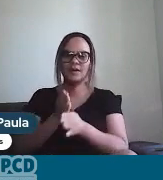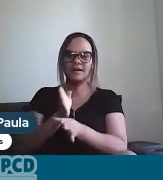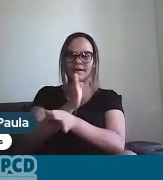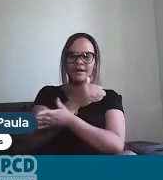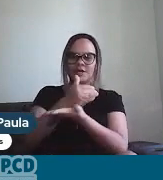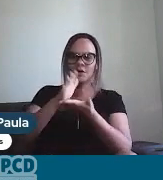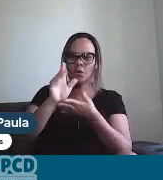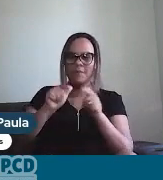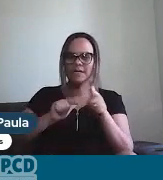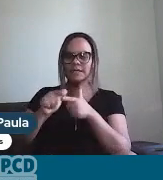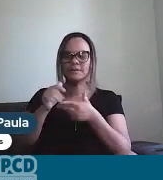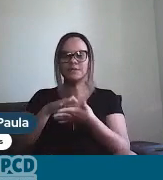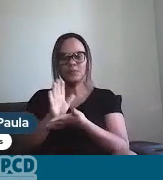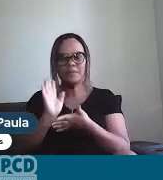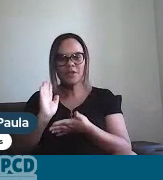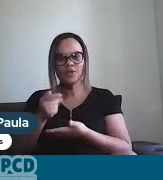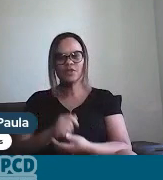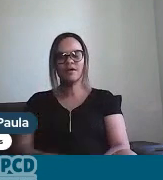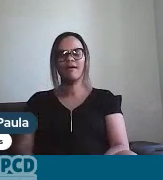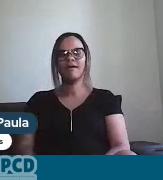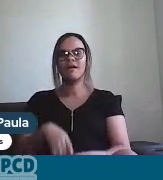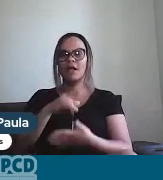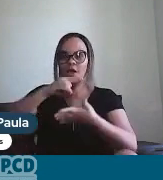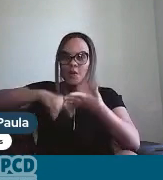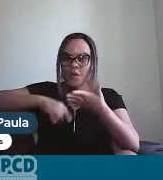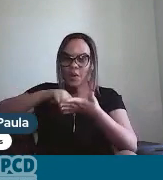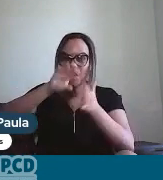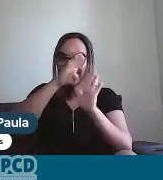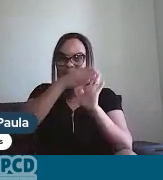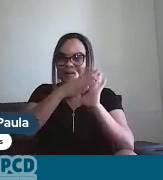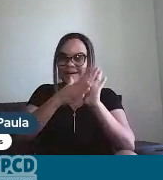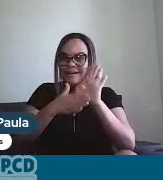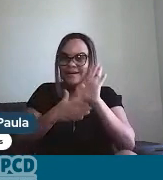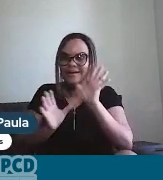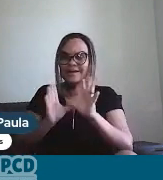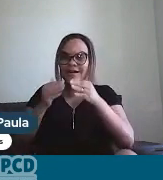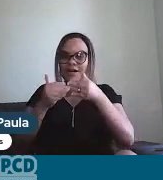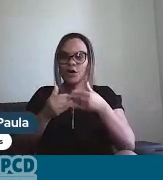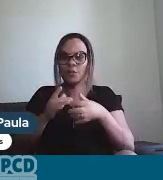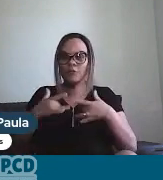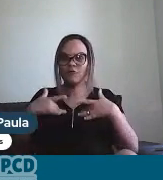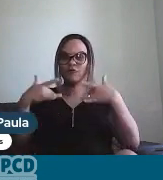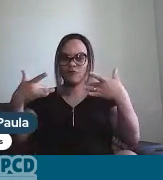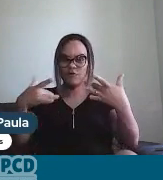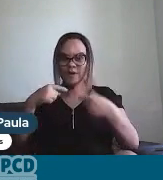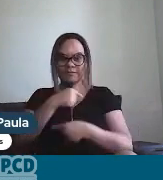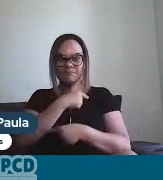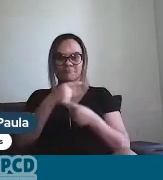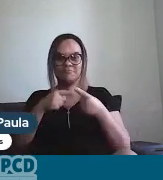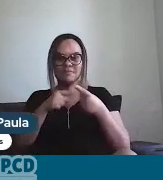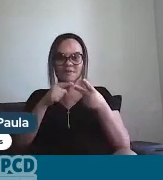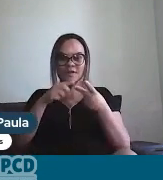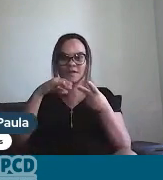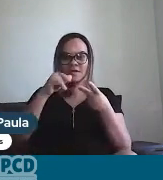iniciarem os trabalhos do GT, que esse documento ele foi construído por uma equipe voluntária, assim, sou eu, o Miguel Abud, que não sei se vocês conhecem,